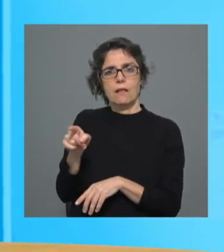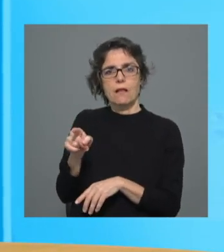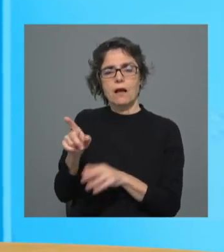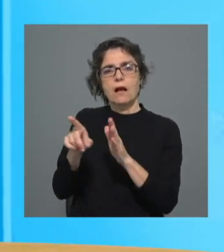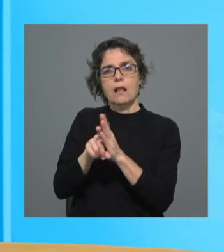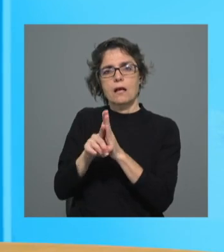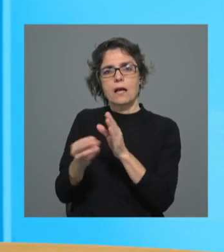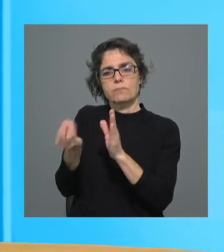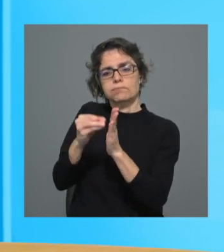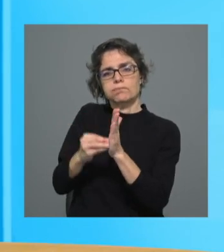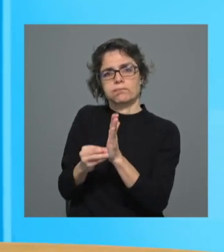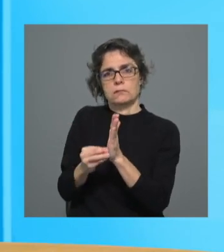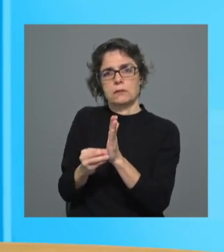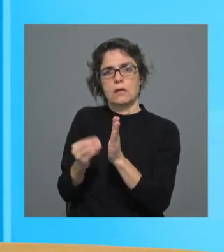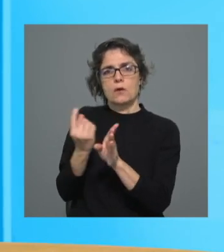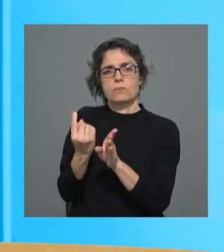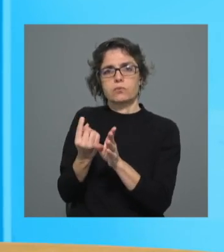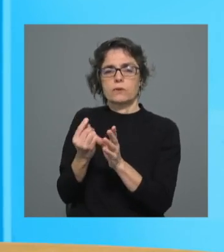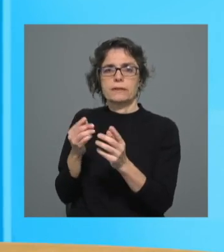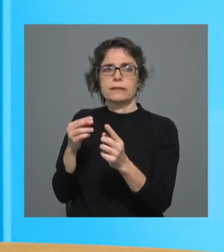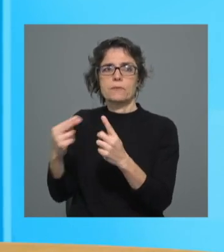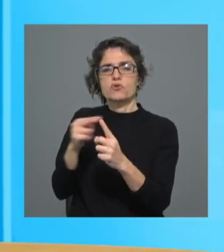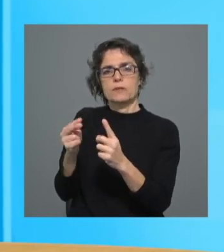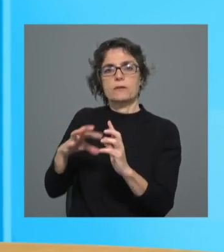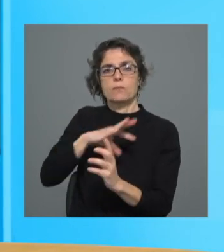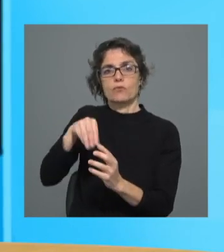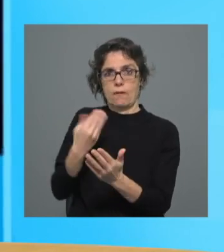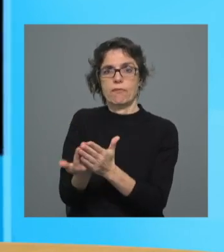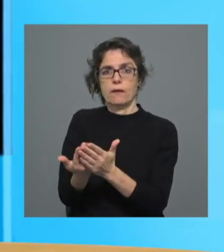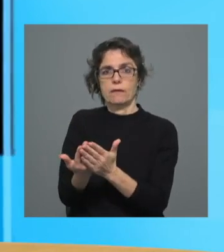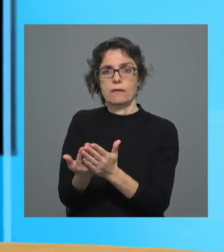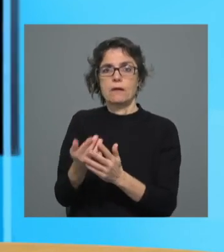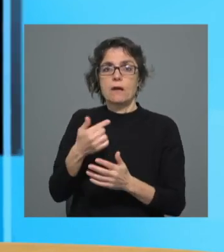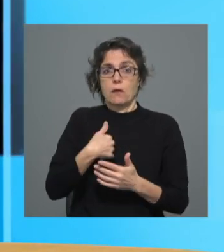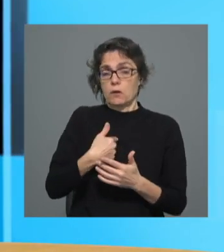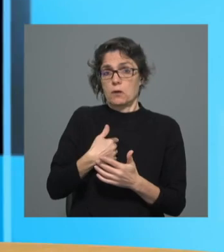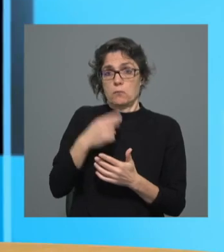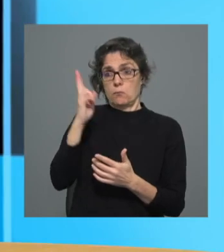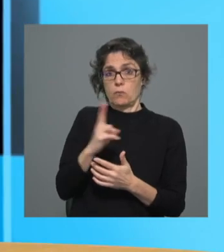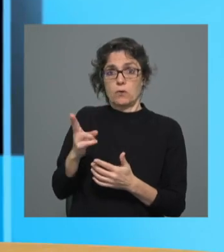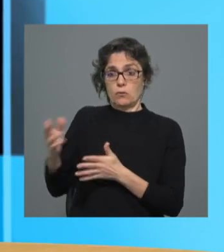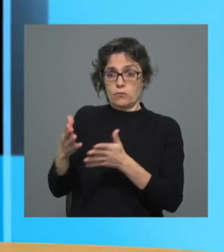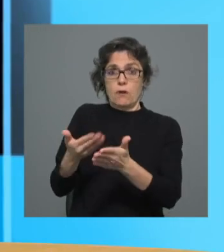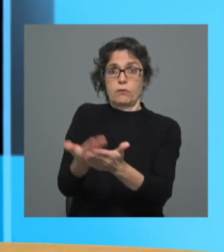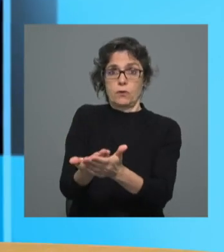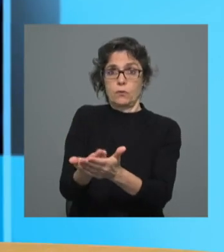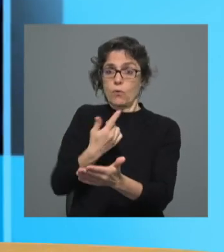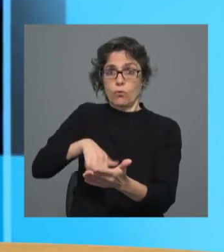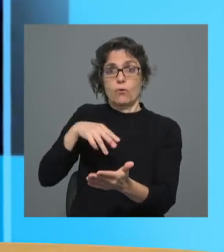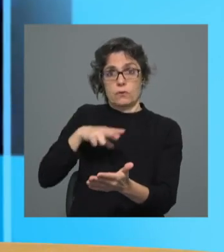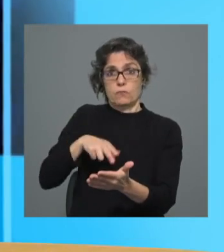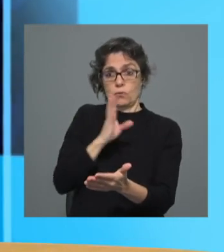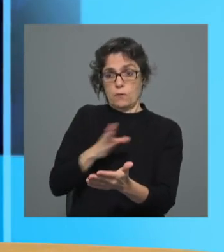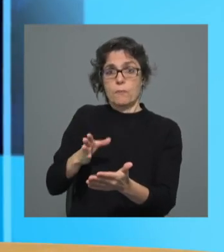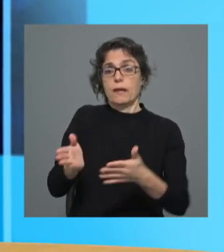português, eu acho que não há qualquer dúvida que aquilo que vem da orientação do Vaticano é para ser cumprido. Se as pessoas às vezes